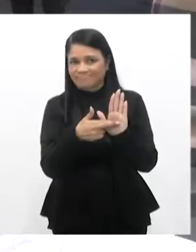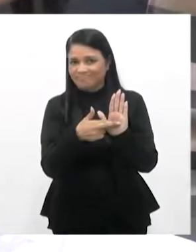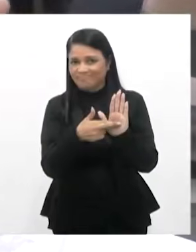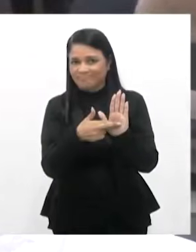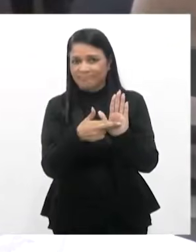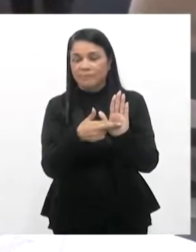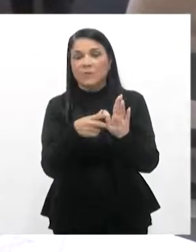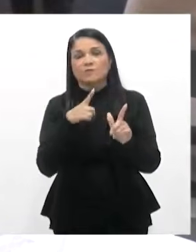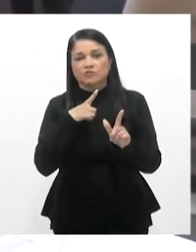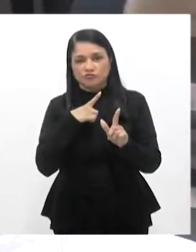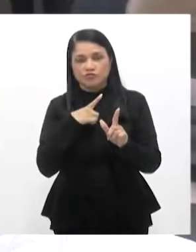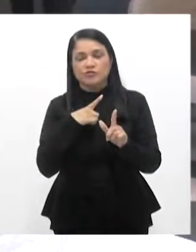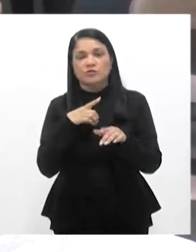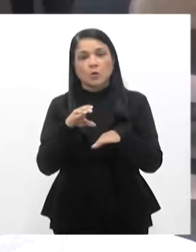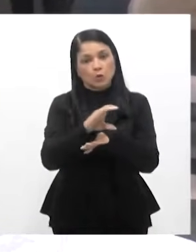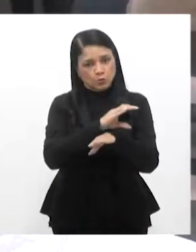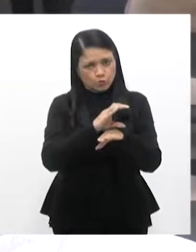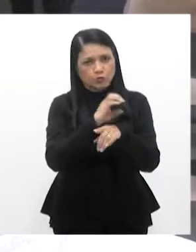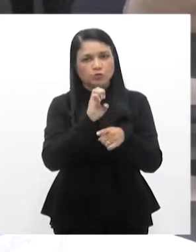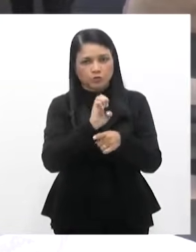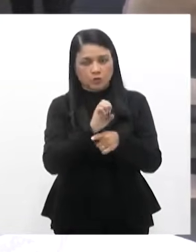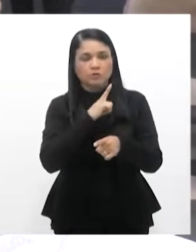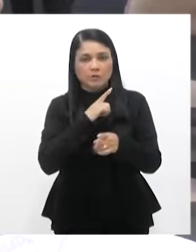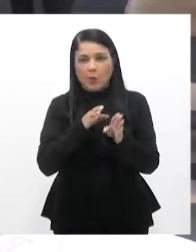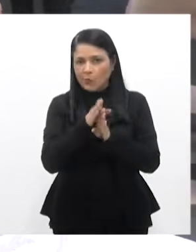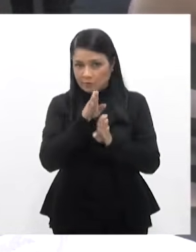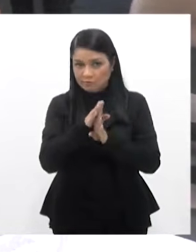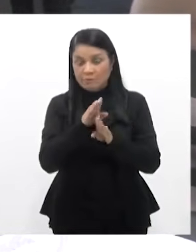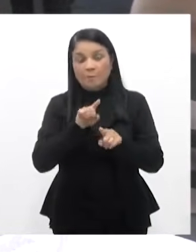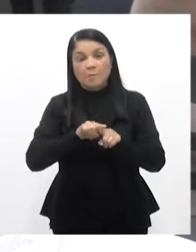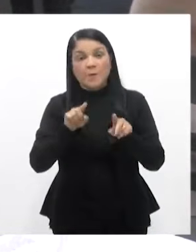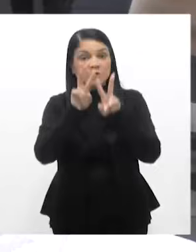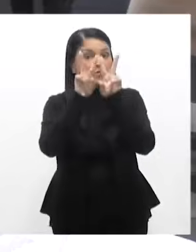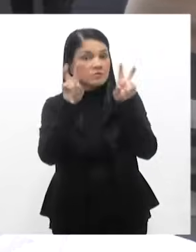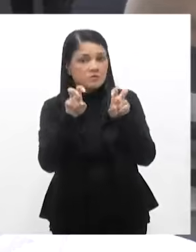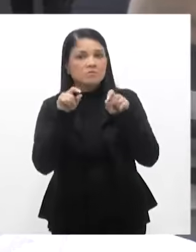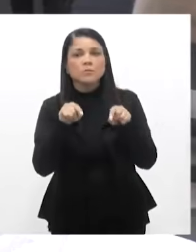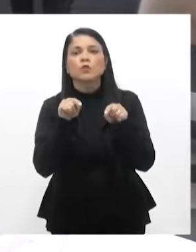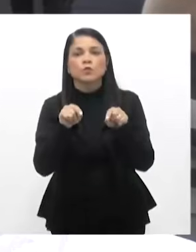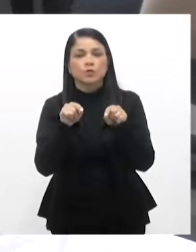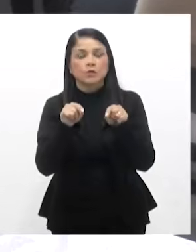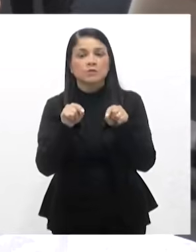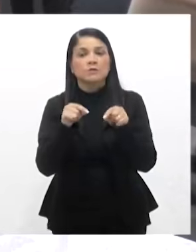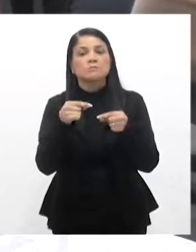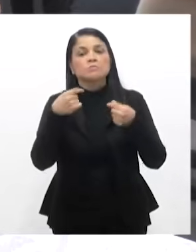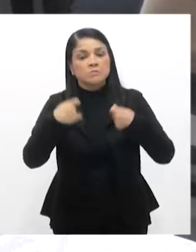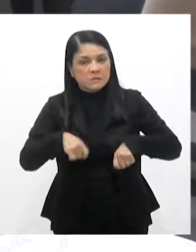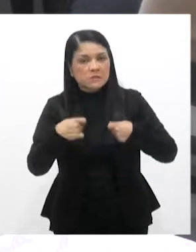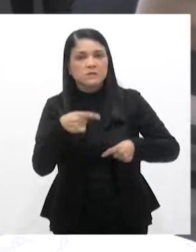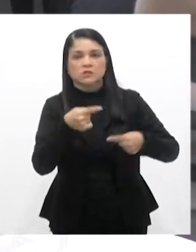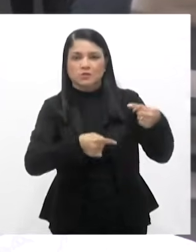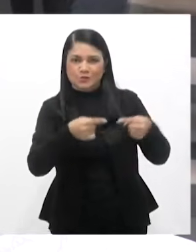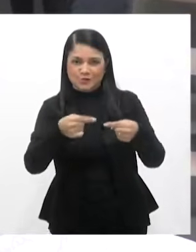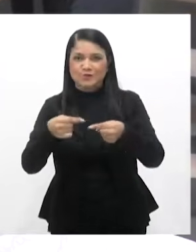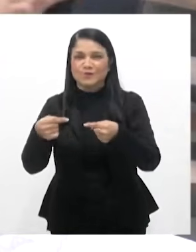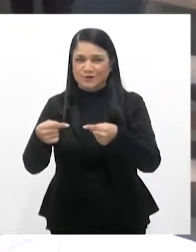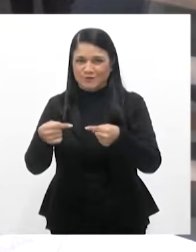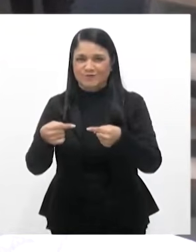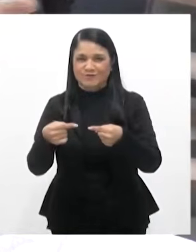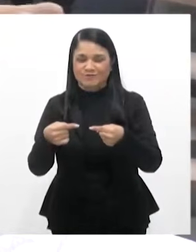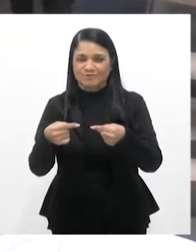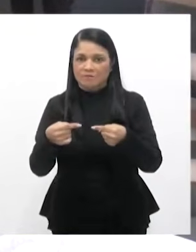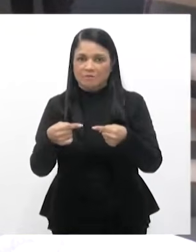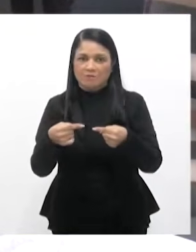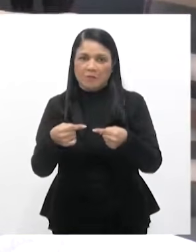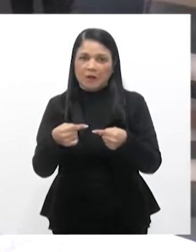ter o preceito na Constituição do Estado. E um tema como esse, se não gerar discussão, isso não é nem